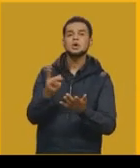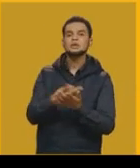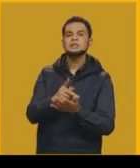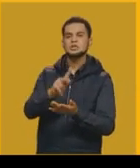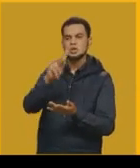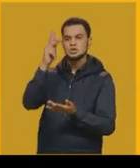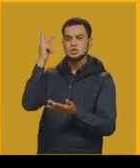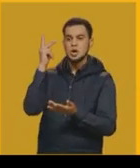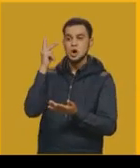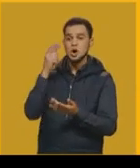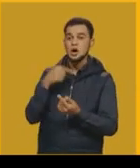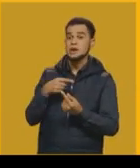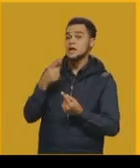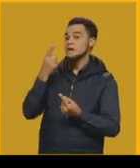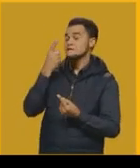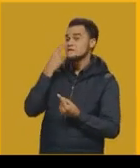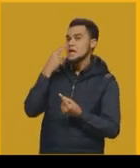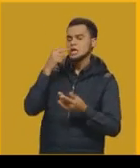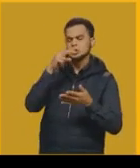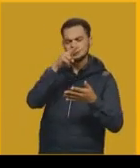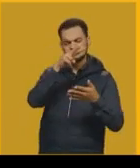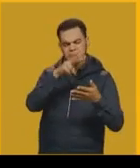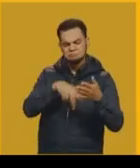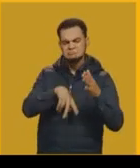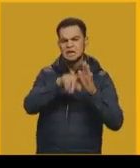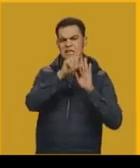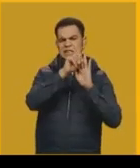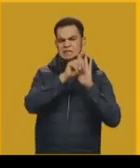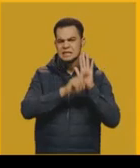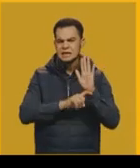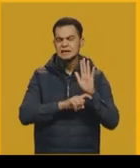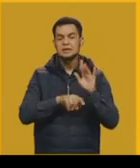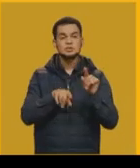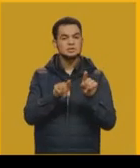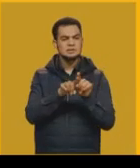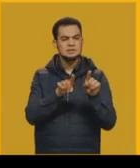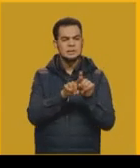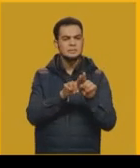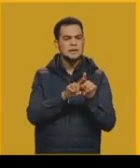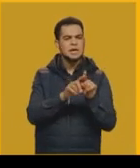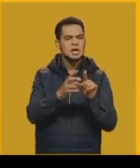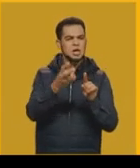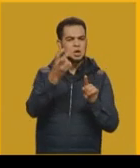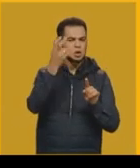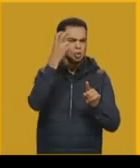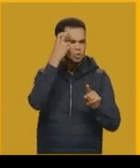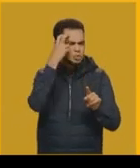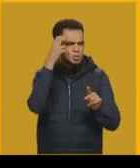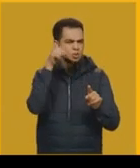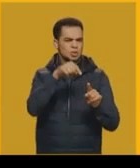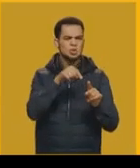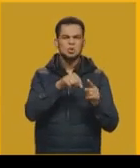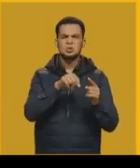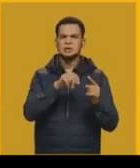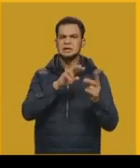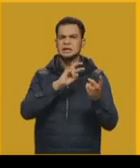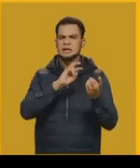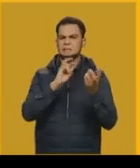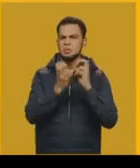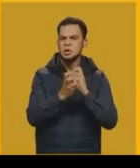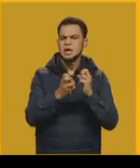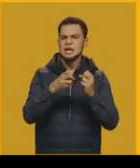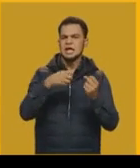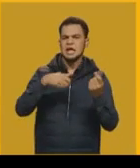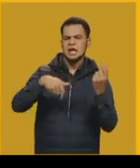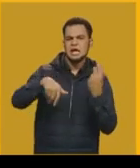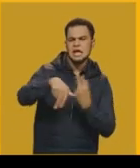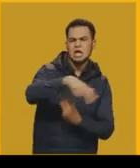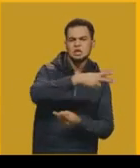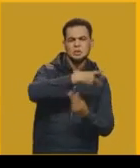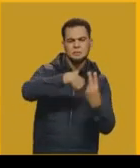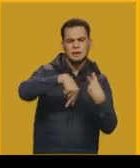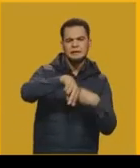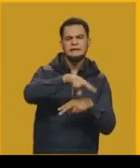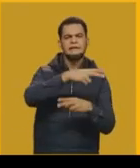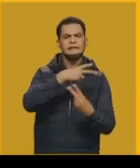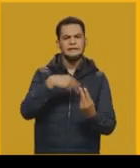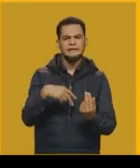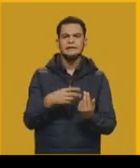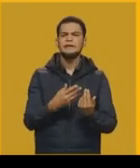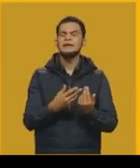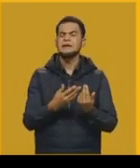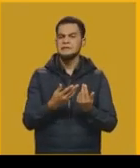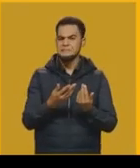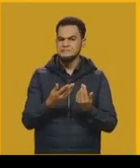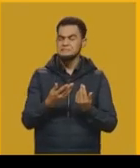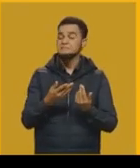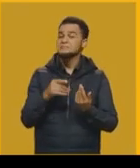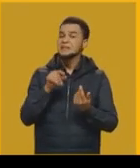e a análise de manifestações culturais de origem africana, como a capoeira ou o candomblé, deve considerar-se que elas, né? Aí que